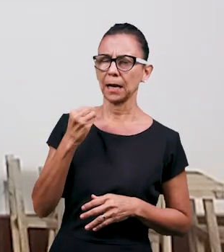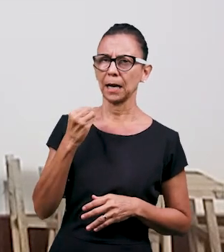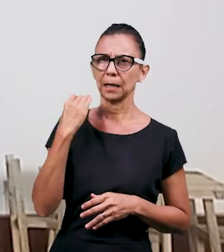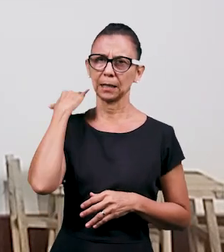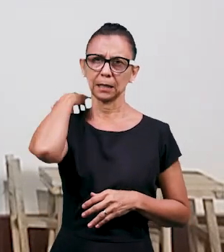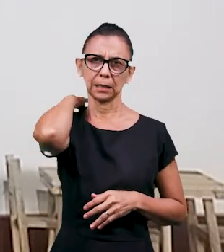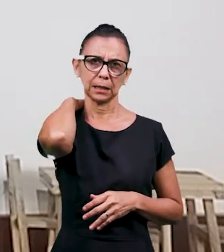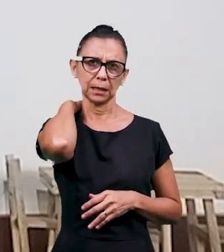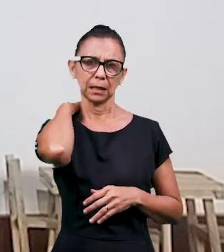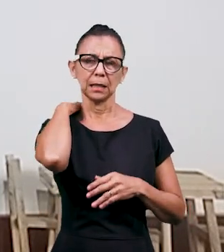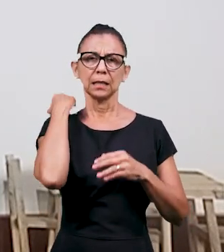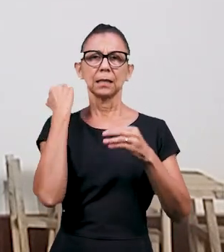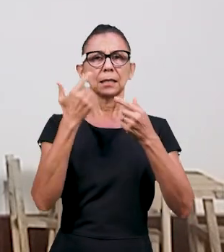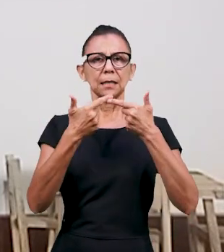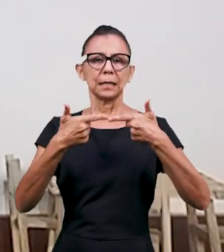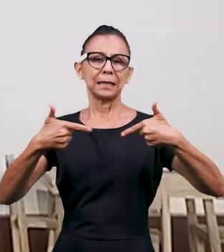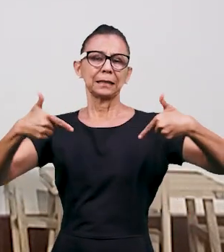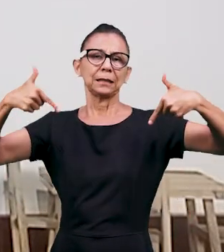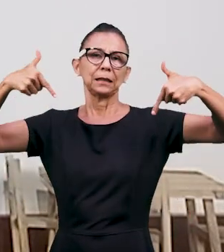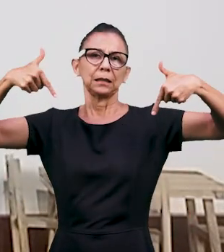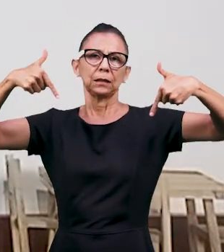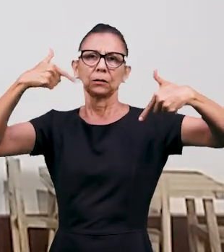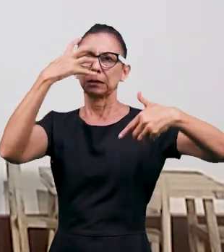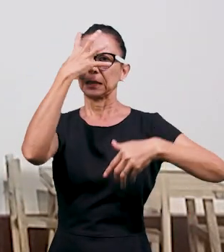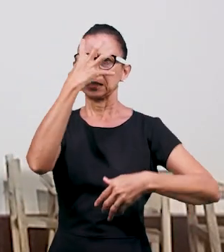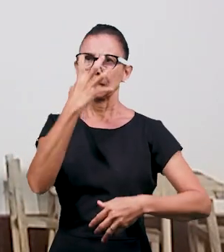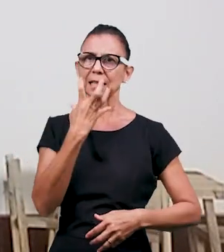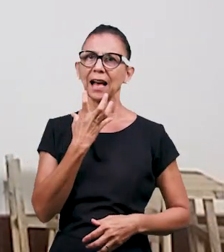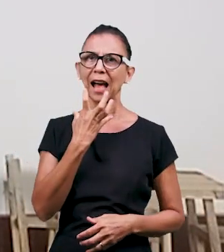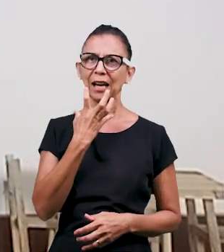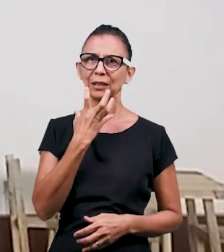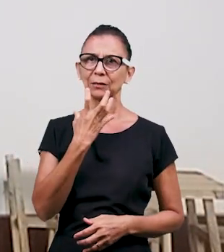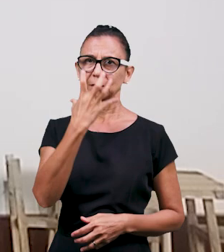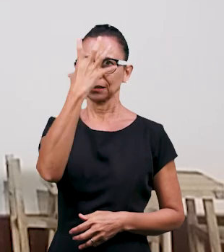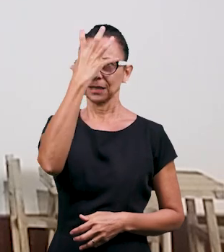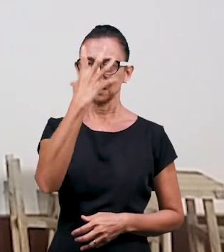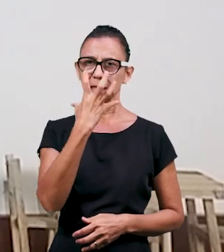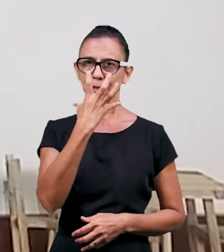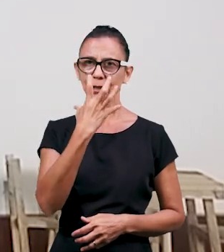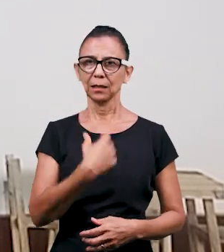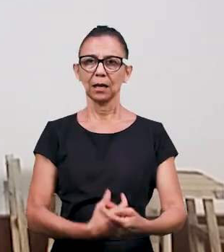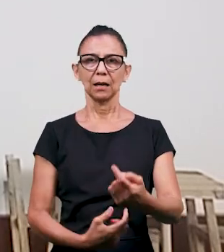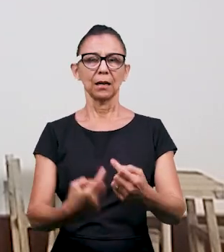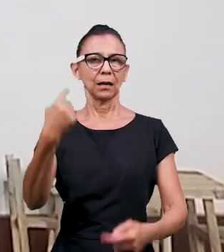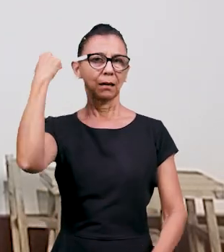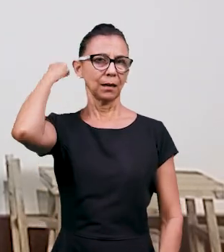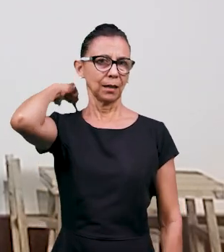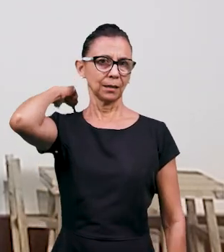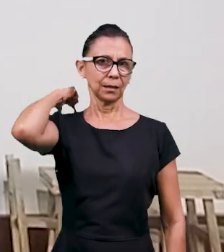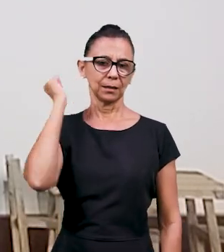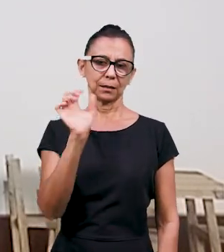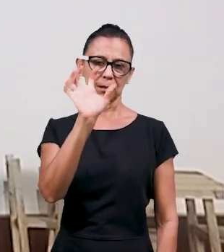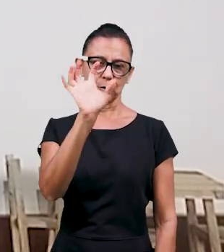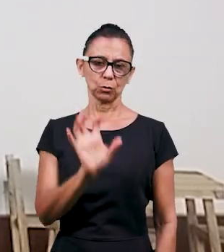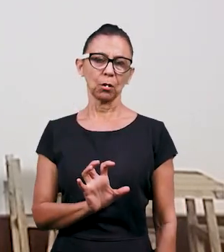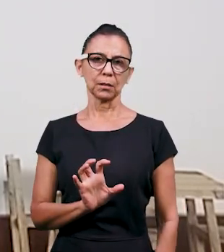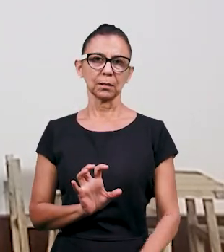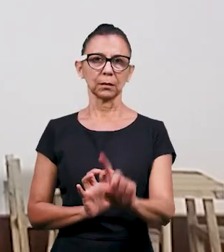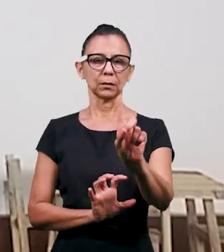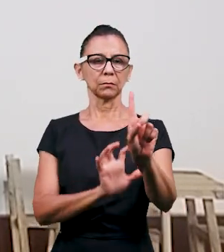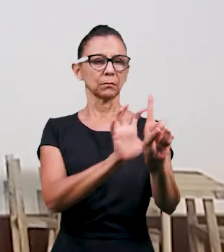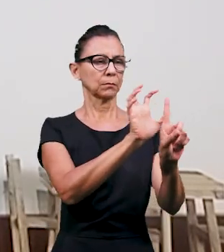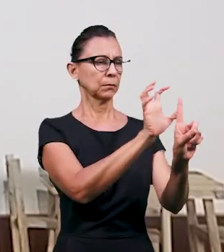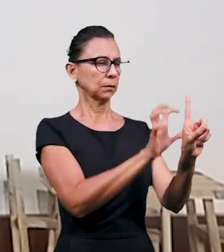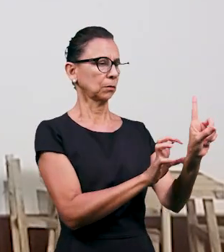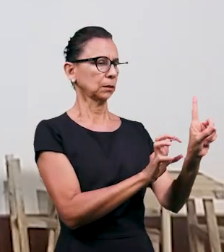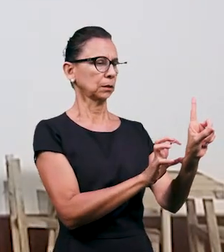intérprete está sorrindo ou se ele está sério, que são as expressões que nós fazemos exatamente na Libras, mas o surdo-cego não tem acesso a